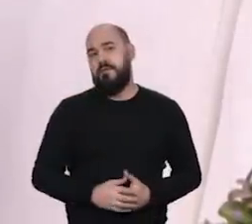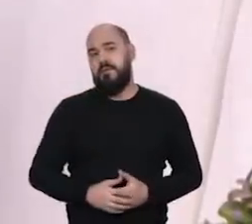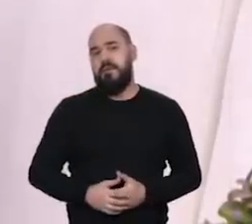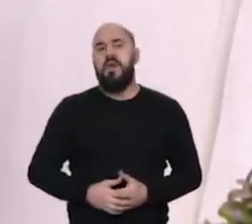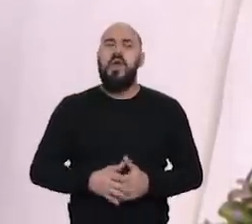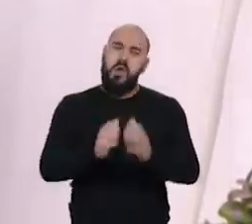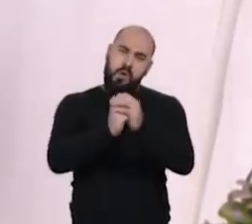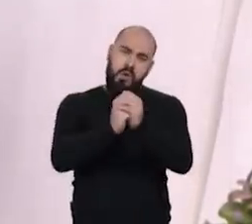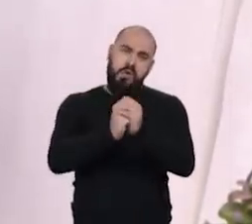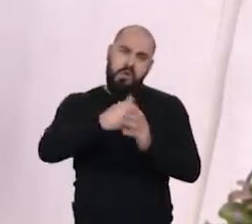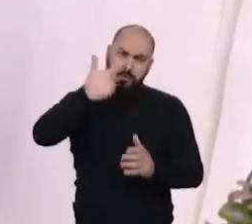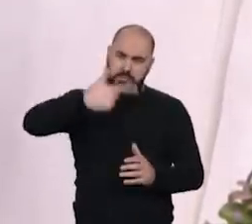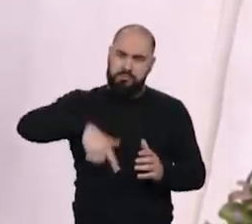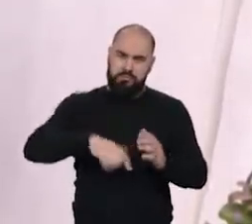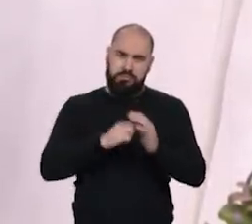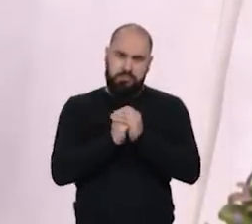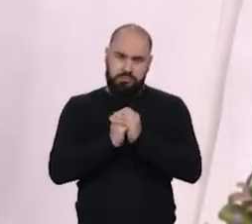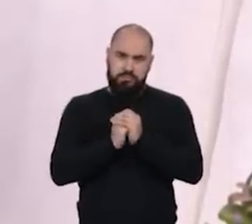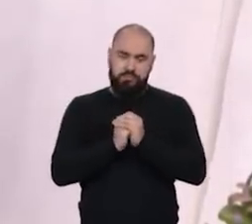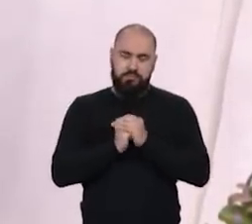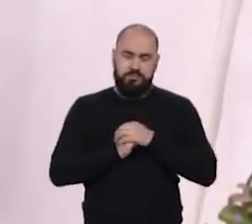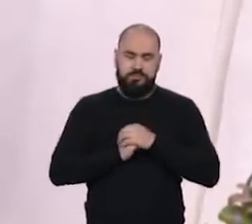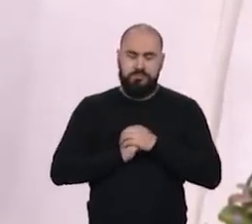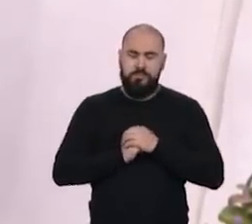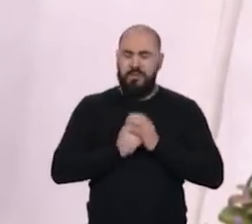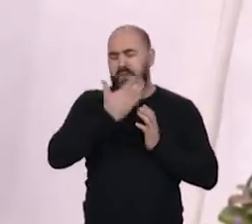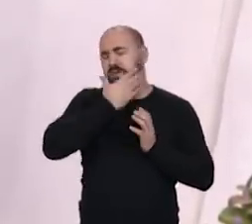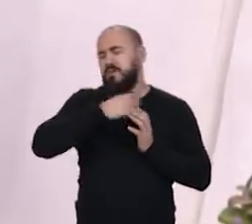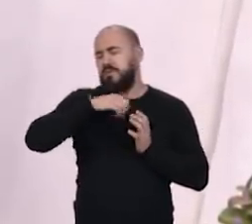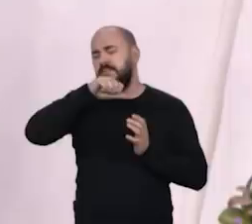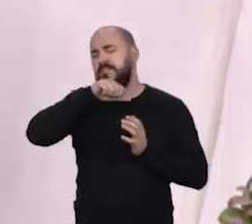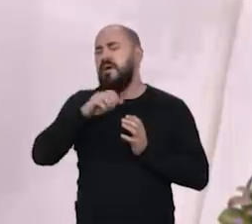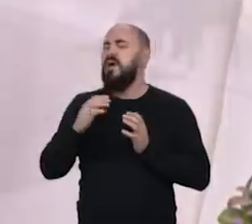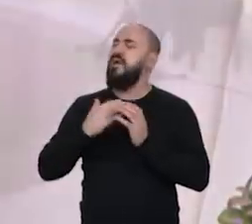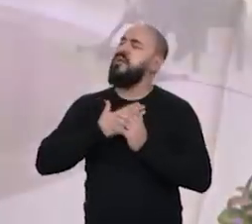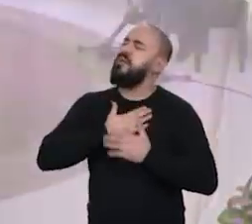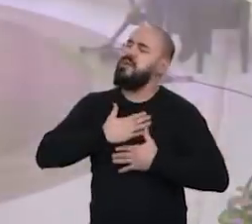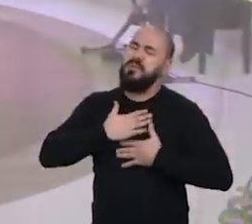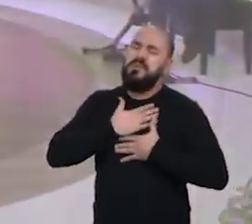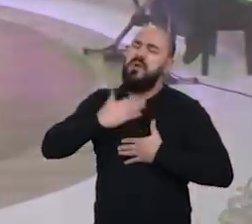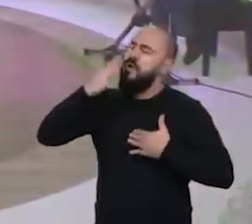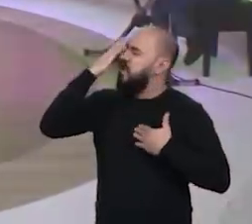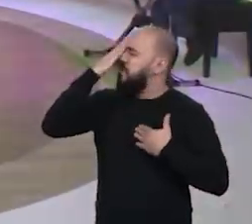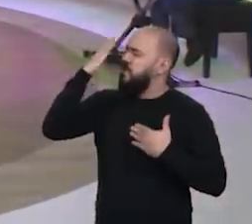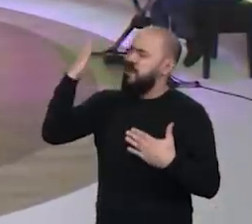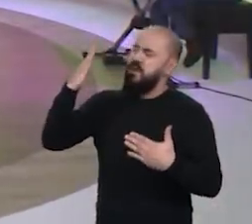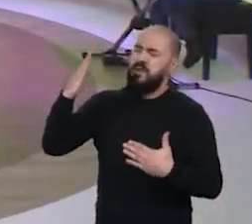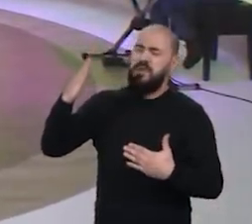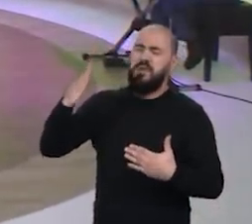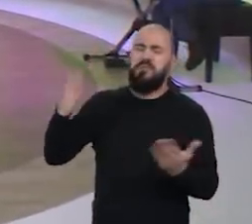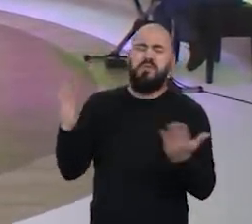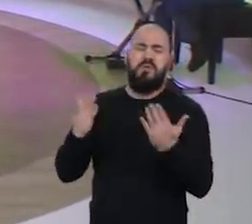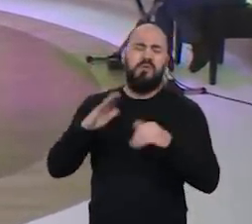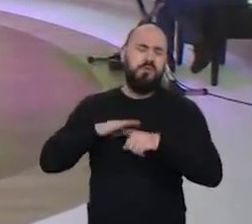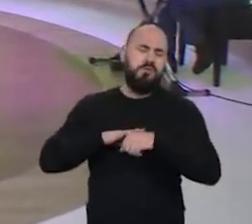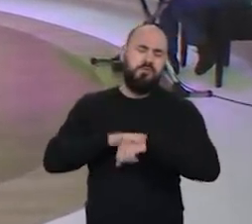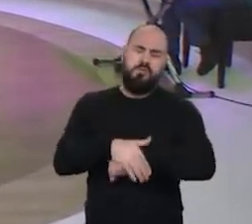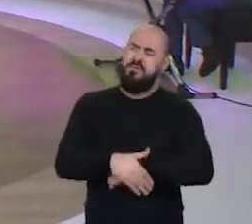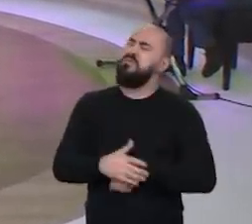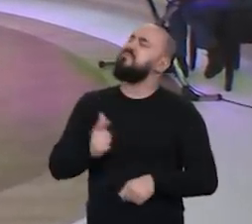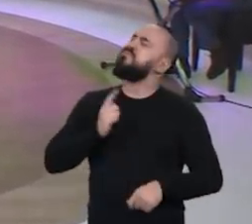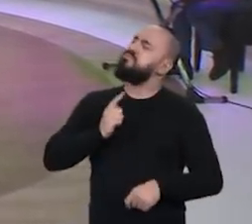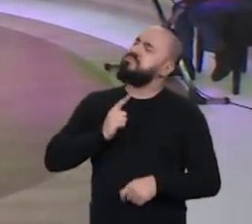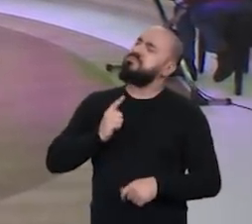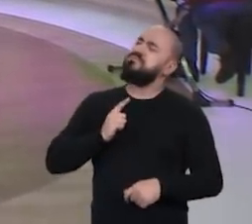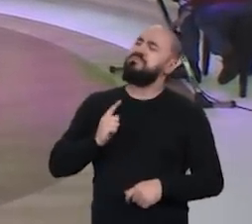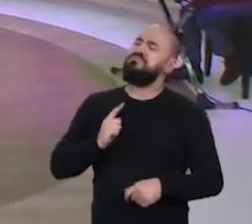vez pelo seu casamento. Oh, Pai querido, muito obrigada. Obrigada porque nesta noite trouxeste para